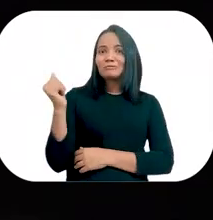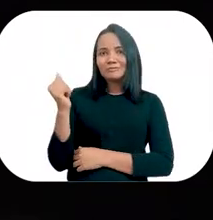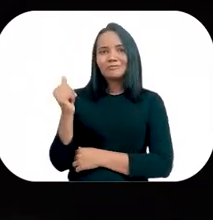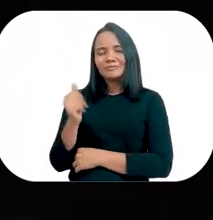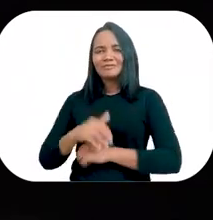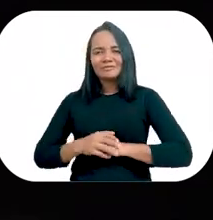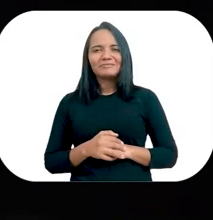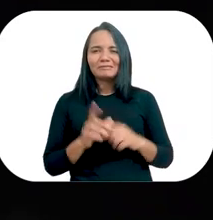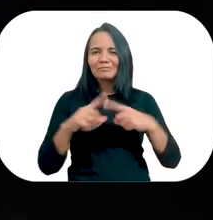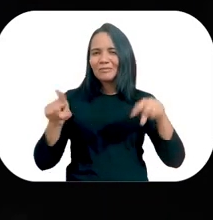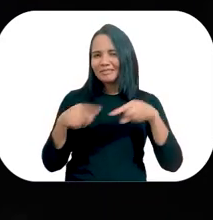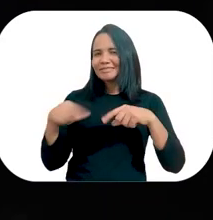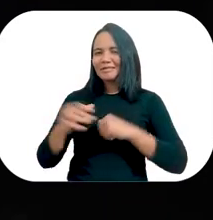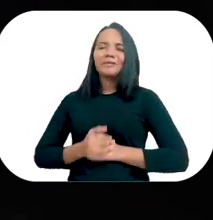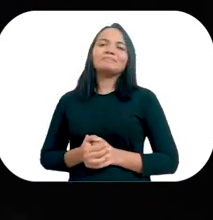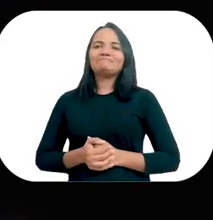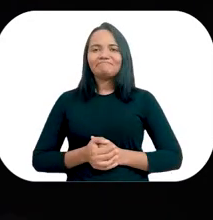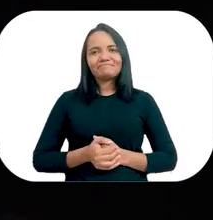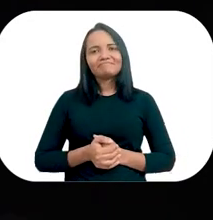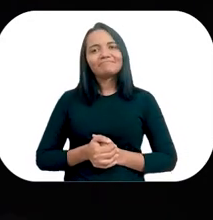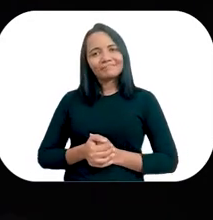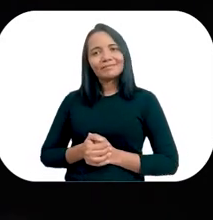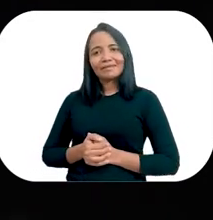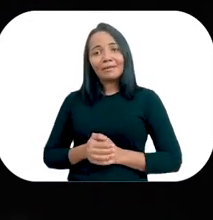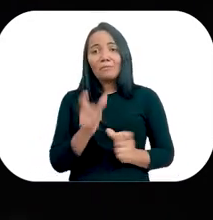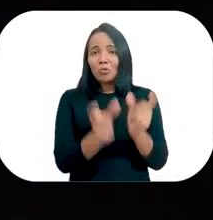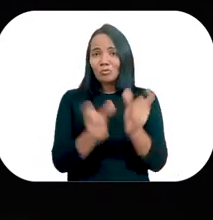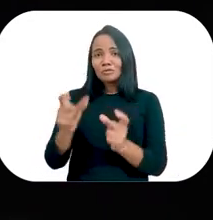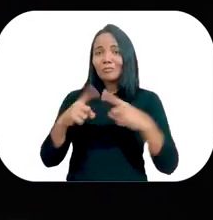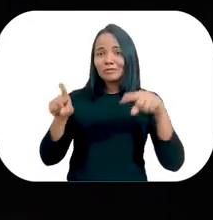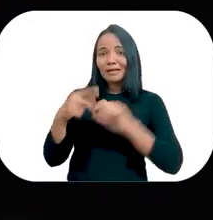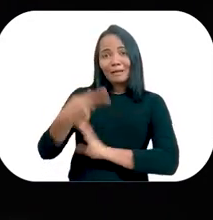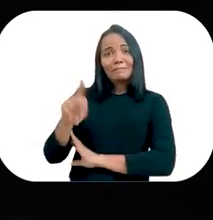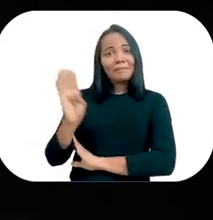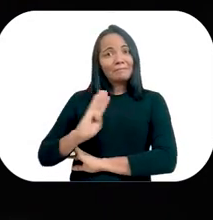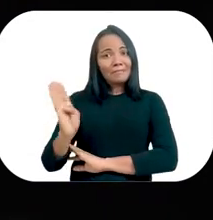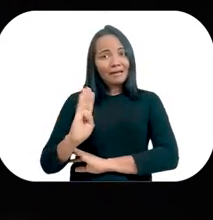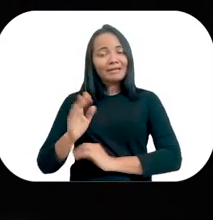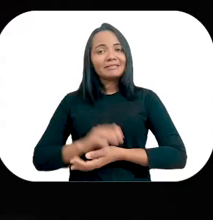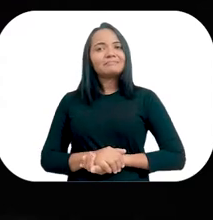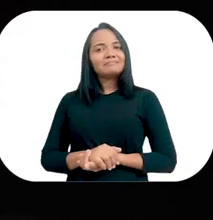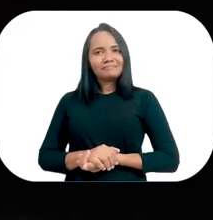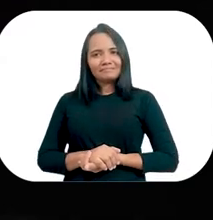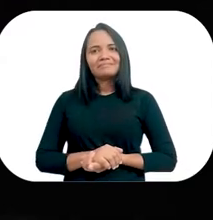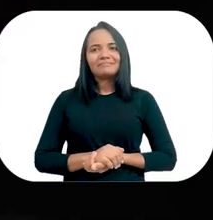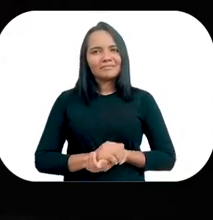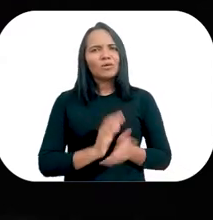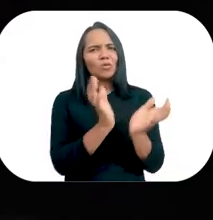Né? Inclusive, muitos músicos de Barbalha hoje fazem base de grande parte